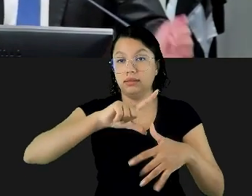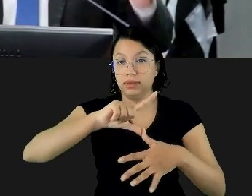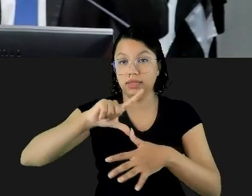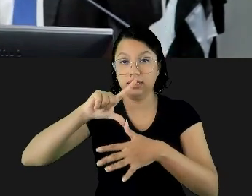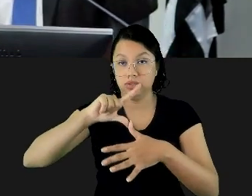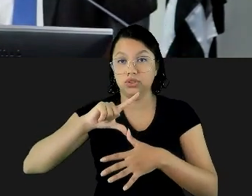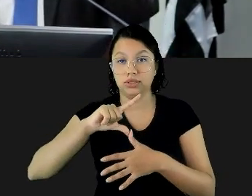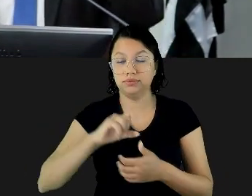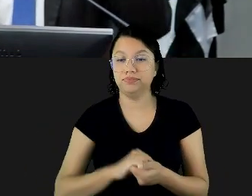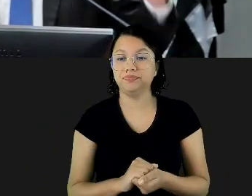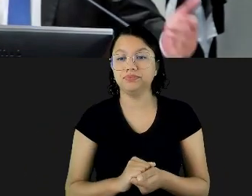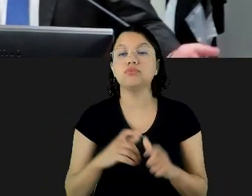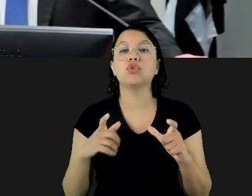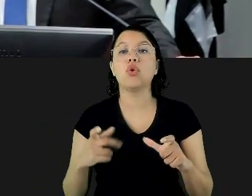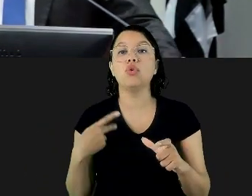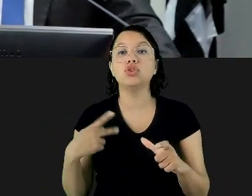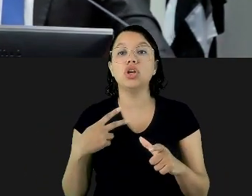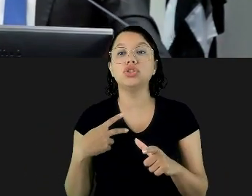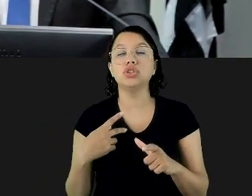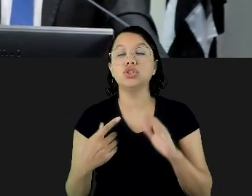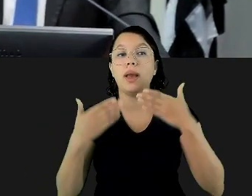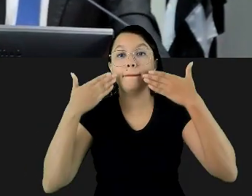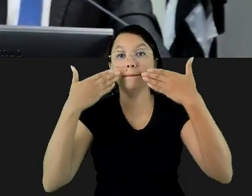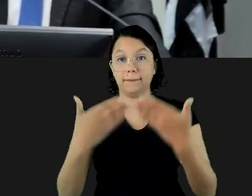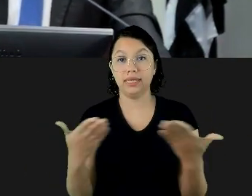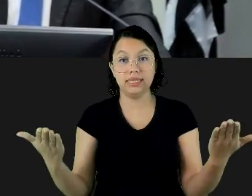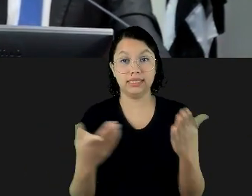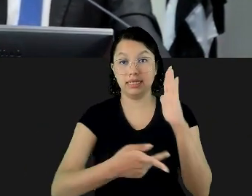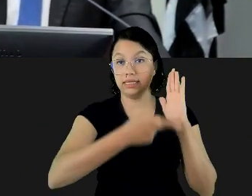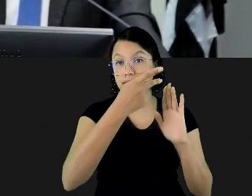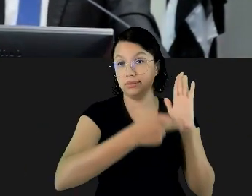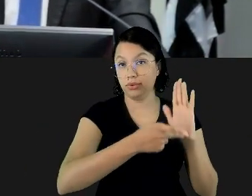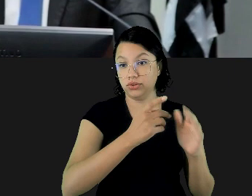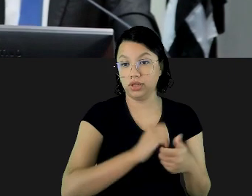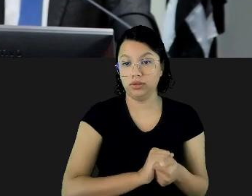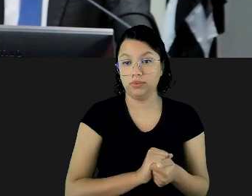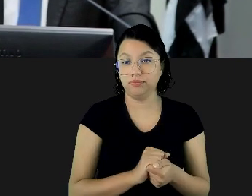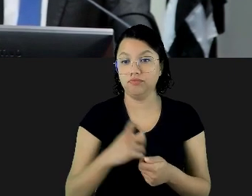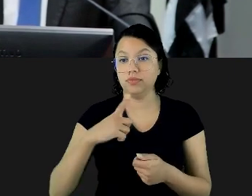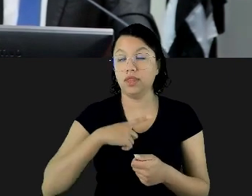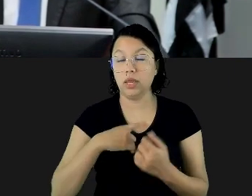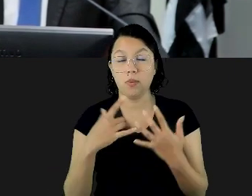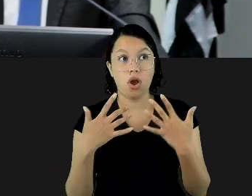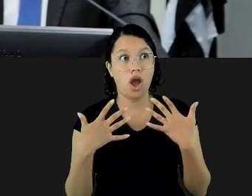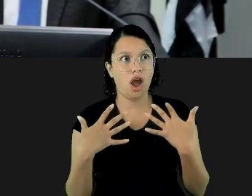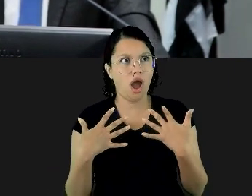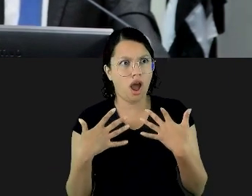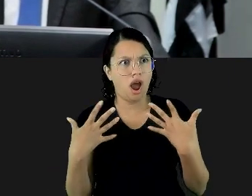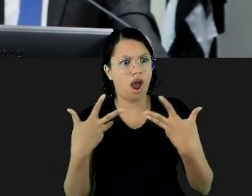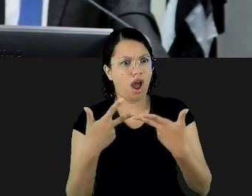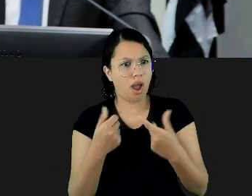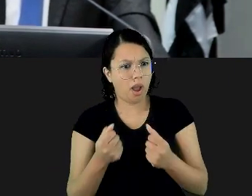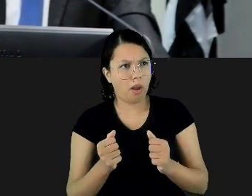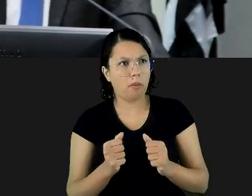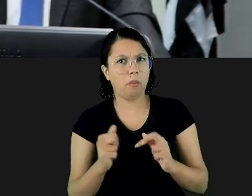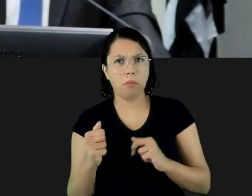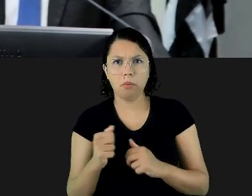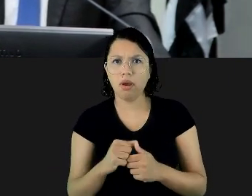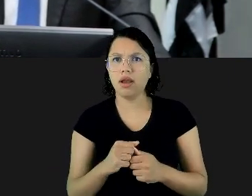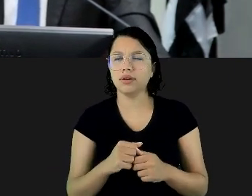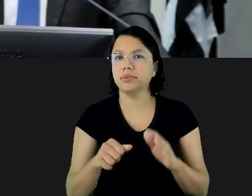Porque aonde a gente apresenta esse projeto, pessoal, há um encantamento em relação a isso. Primeiro, o